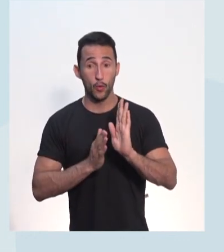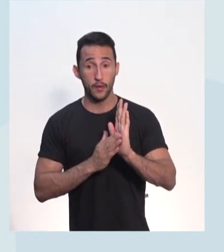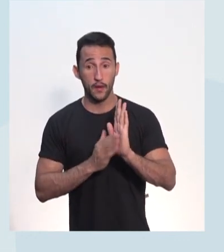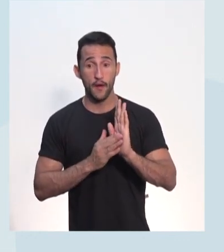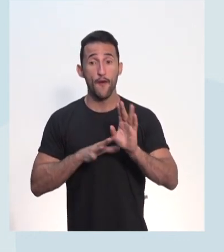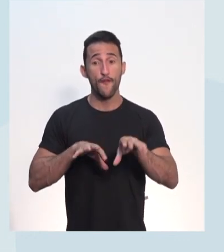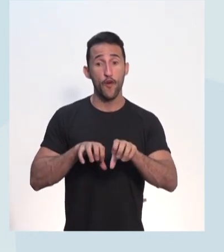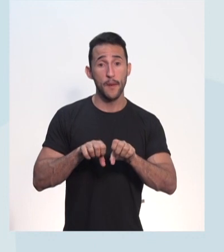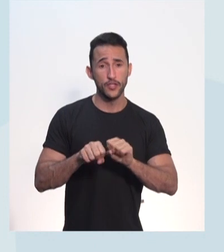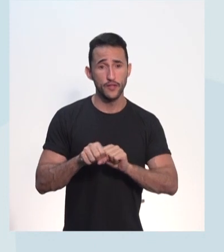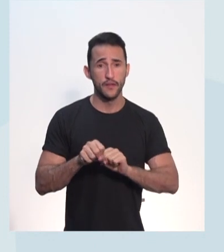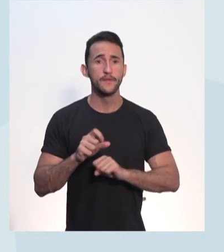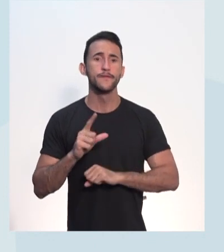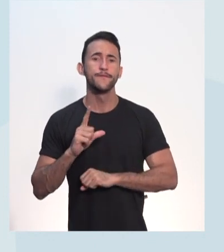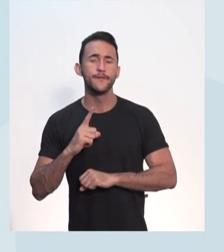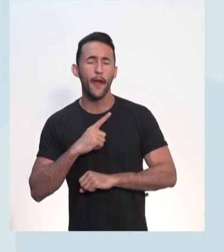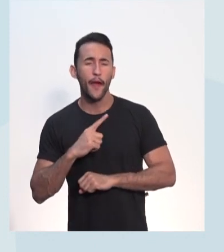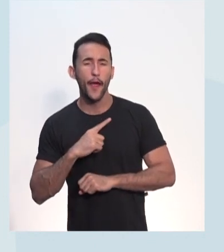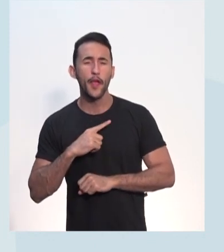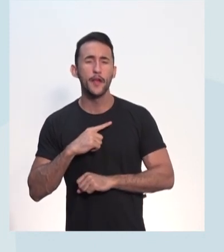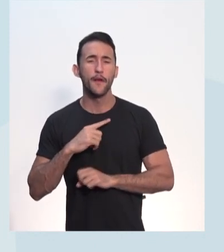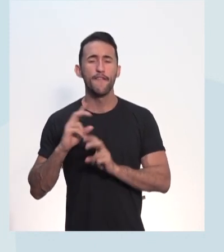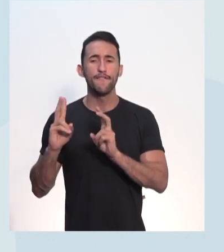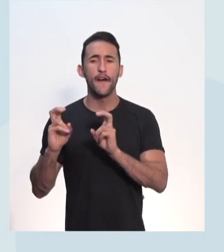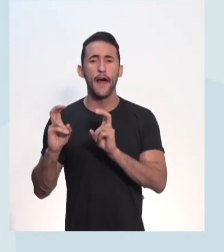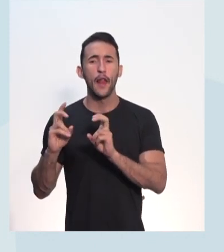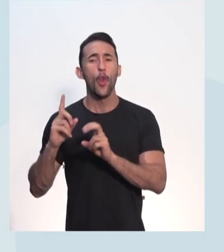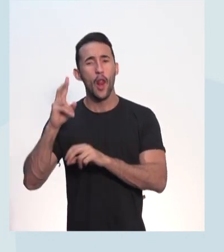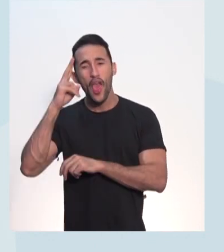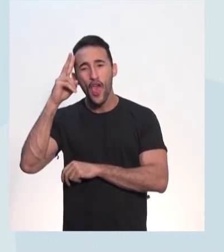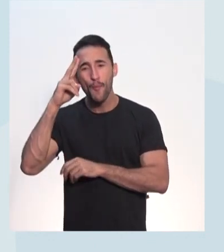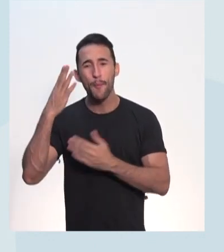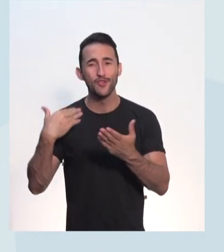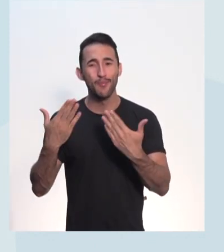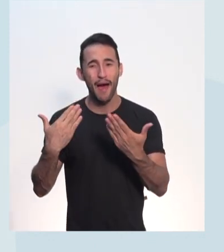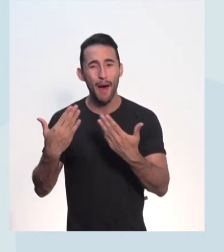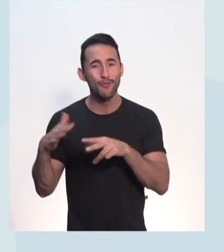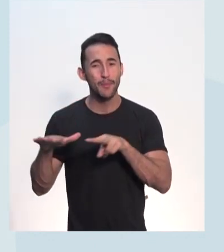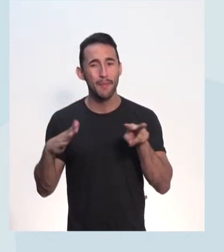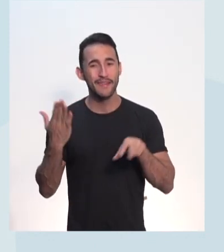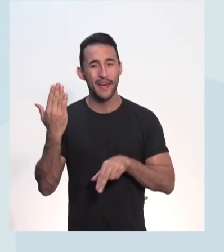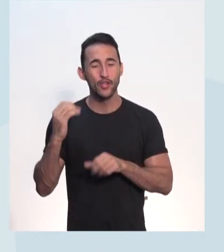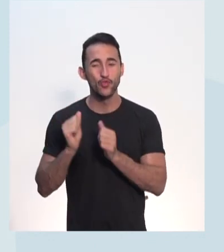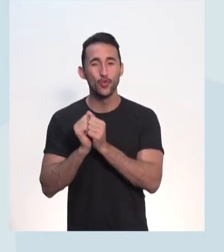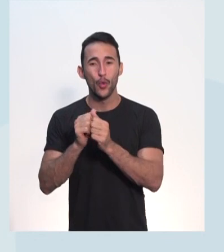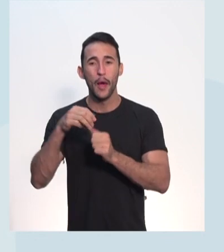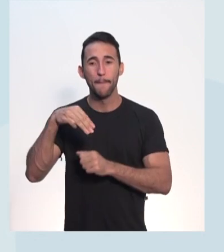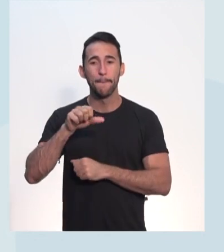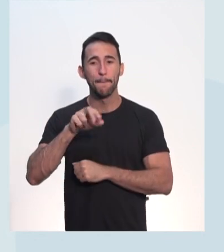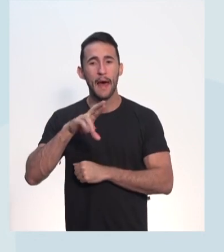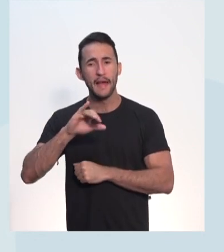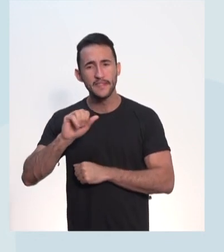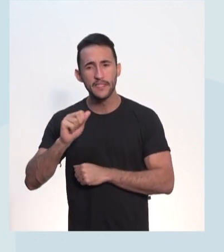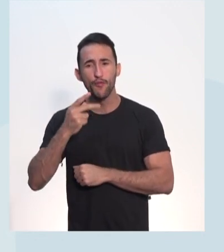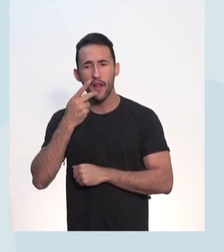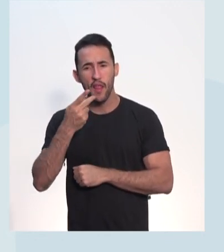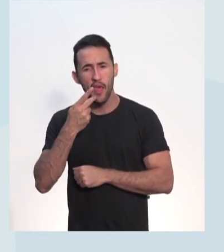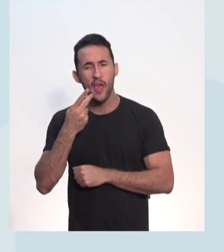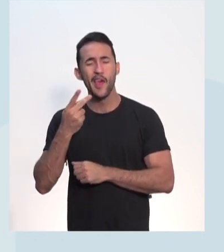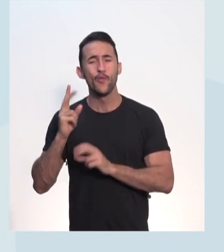importante que a gente tenha esse momento e que essa semana seja utilizado para isso também. O segundo ponto que